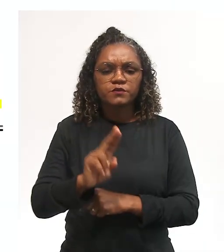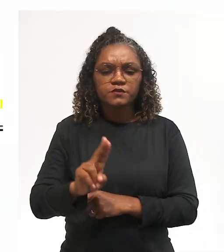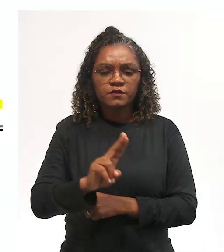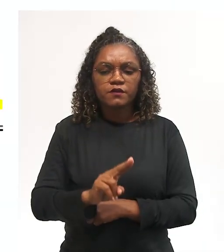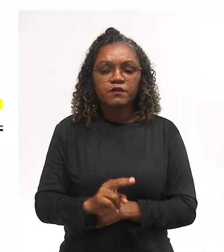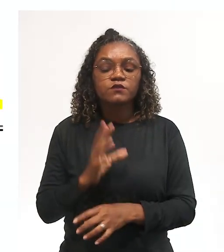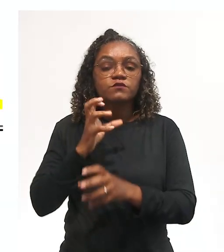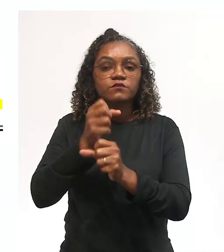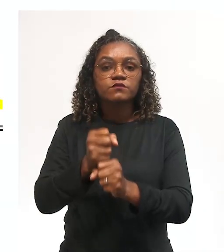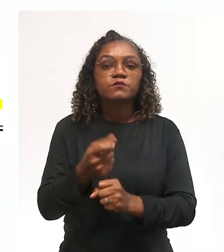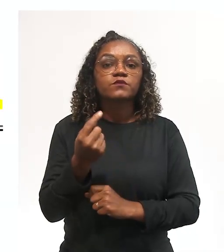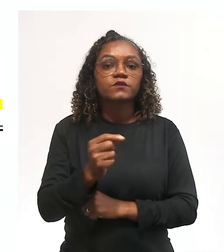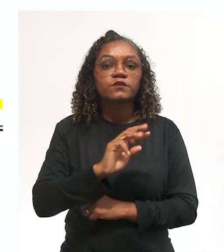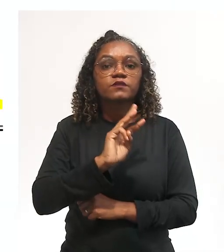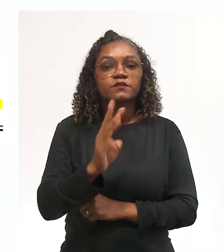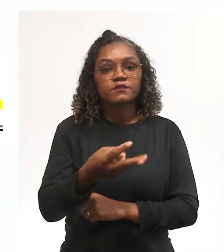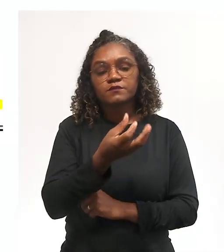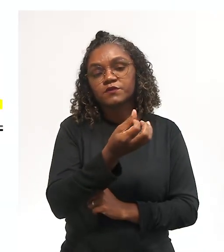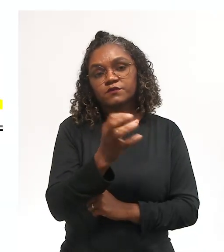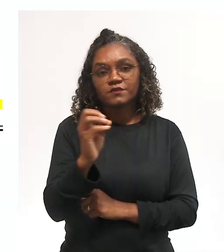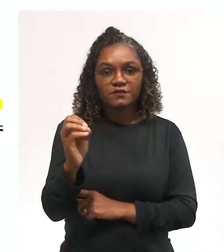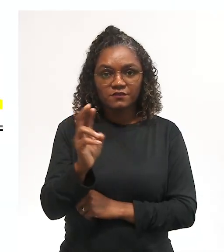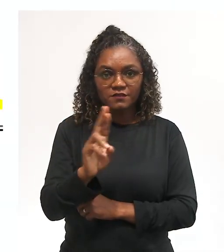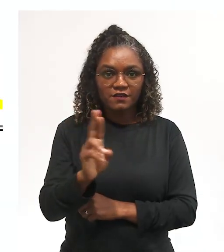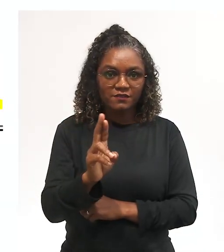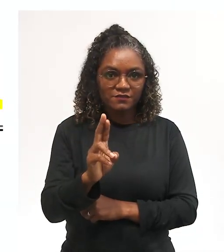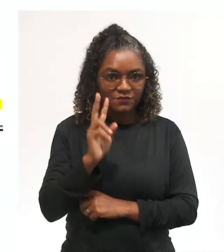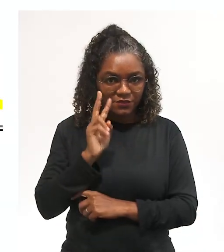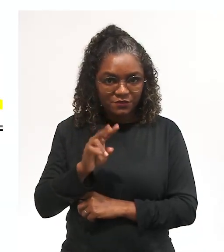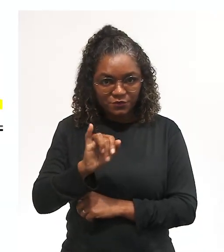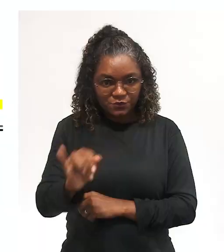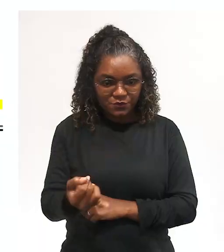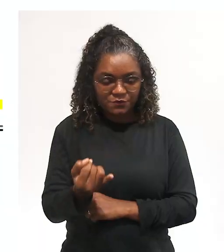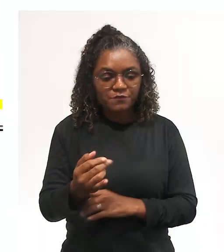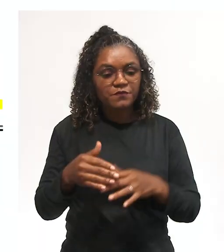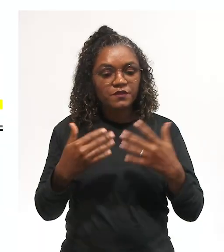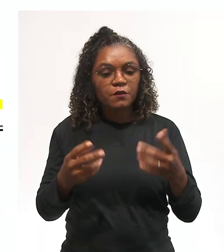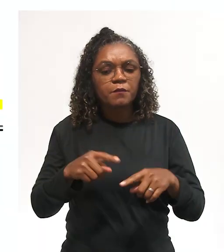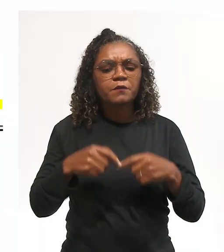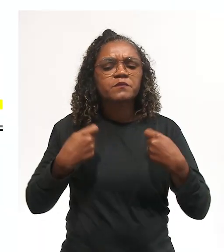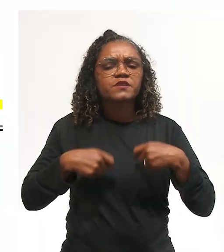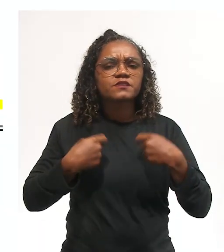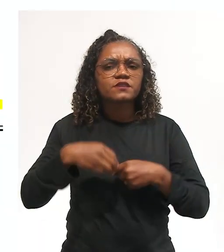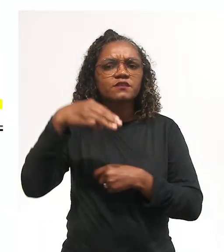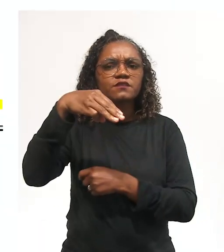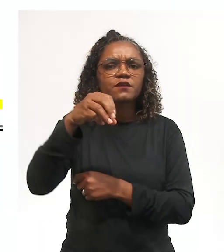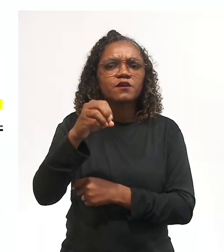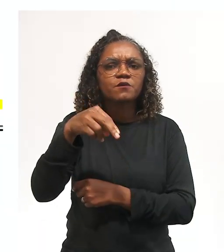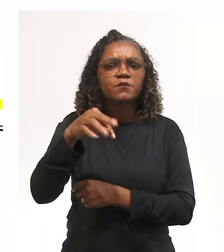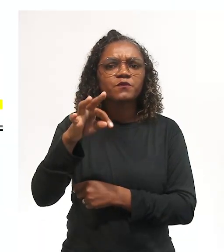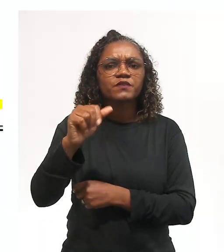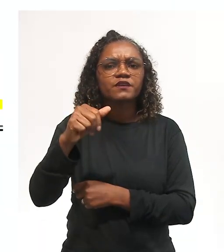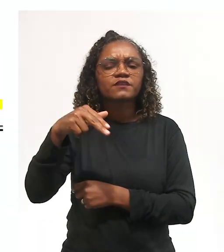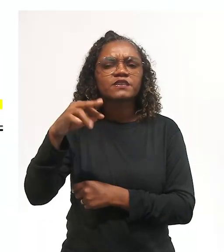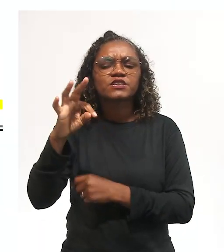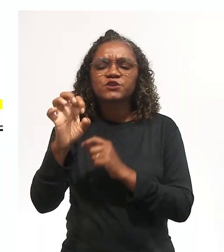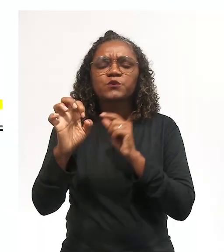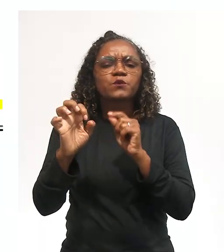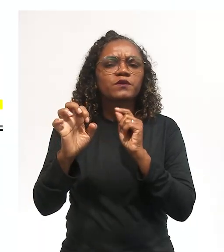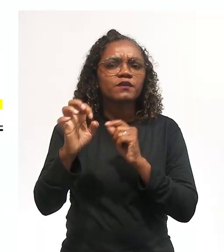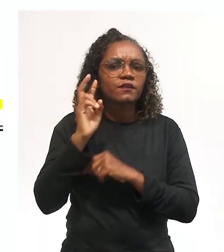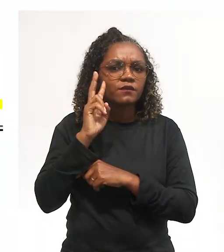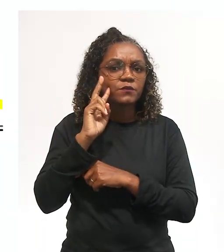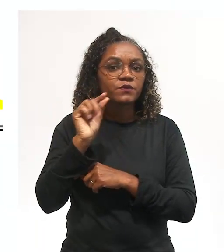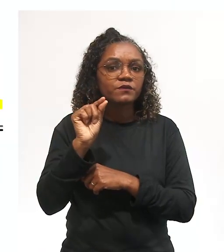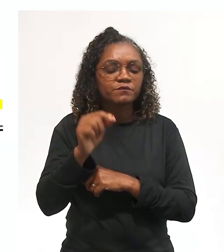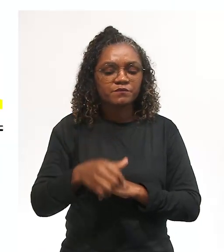R$3.600 de juros. Como eu quero o montante, nós precisamos calcular o montante, você vai somar. Para